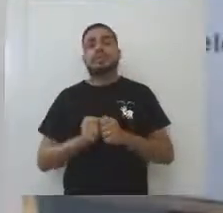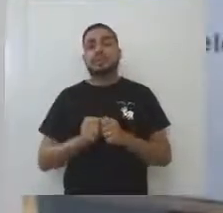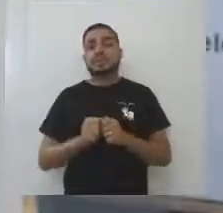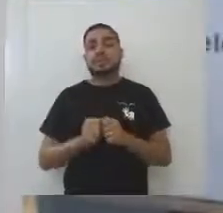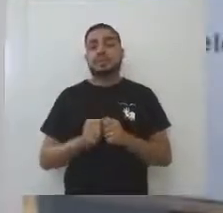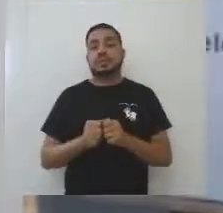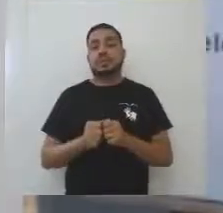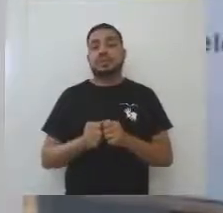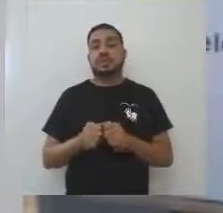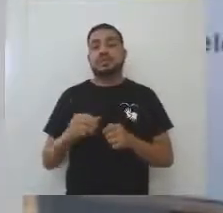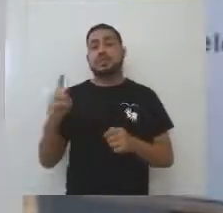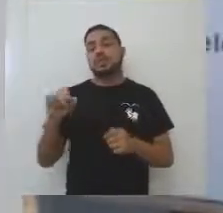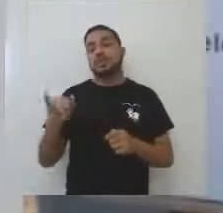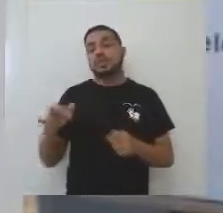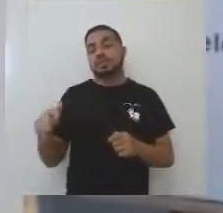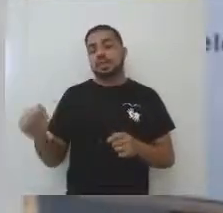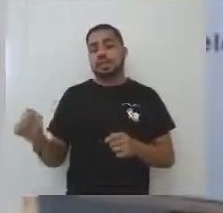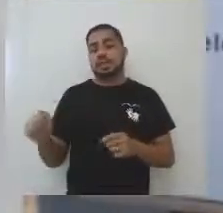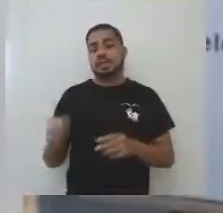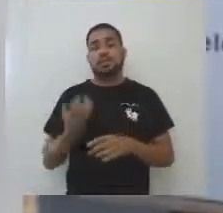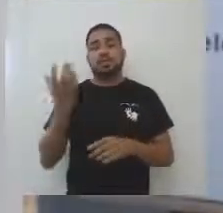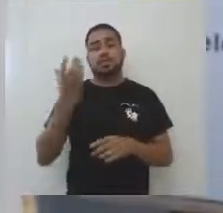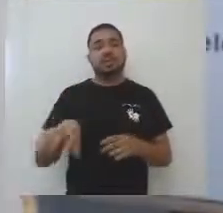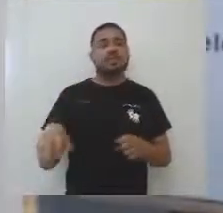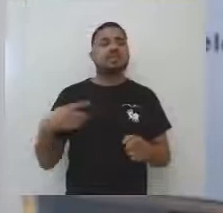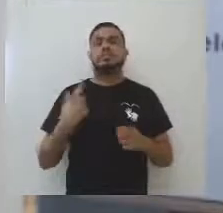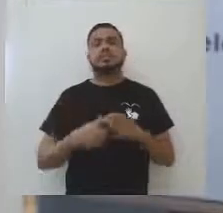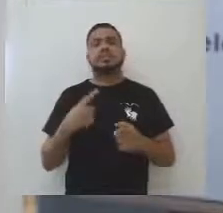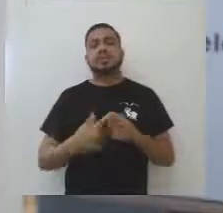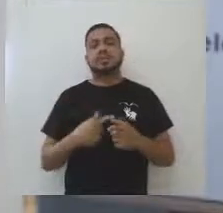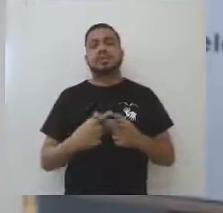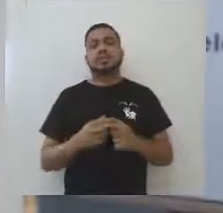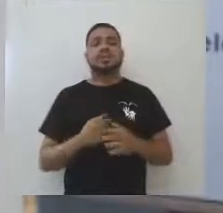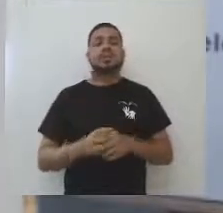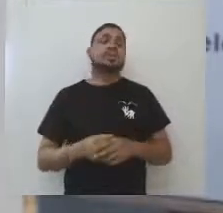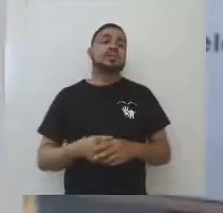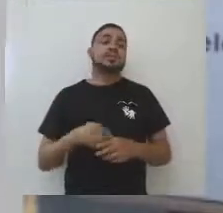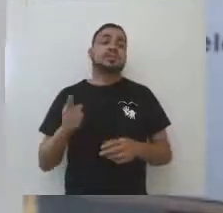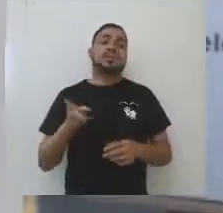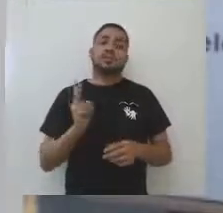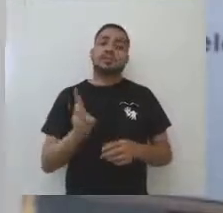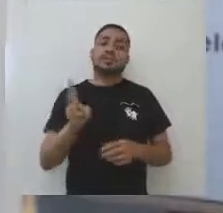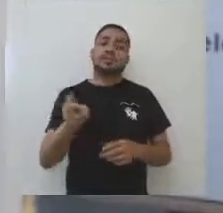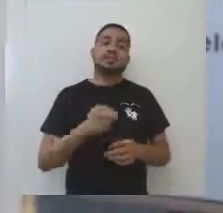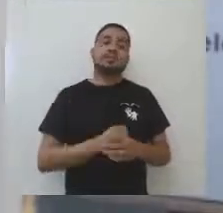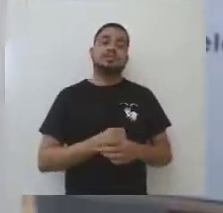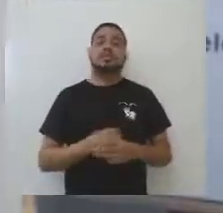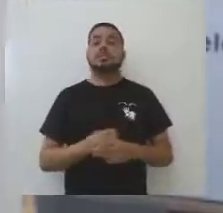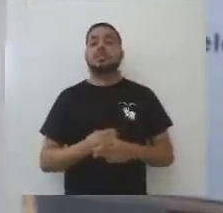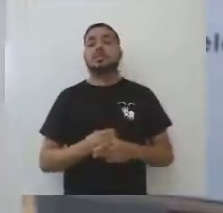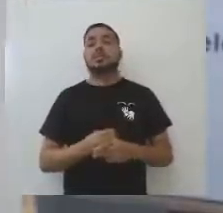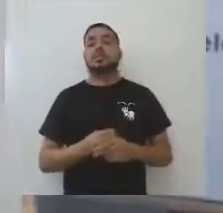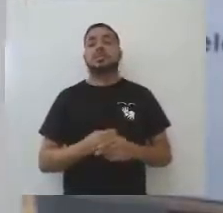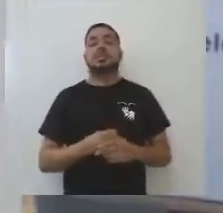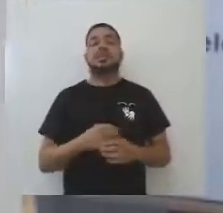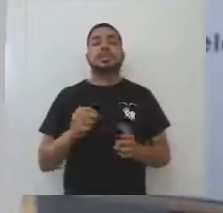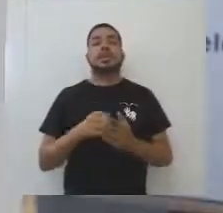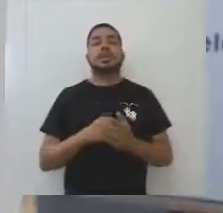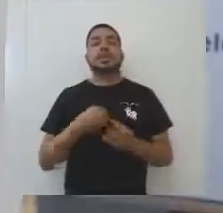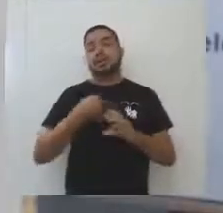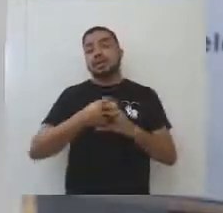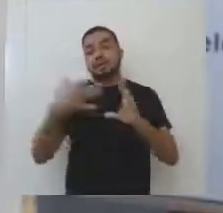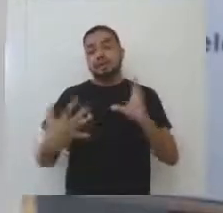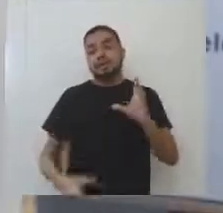a gente fez de dominância completa. Andrei, por que a dominância é completa? Porque sempre, sempre a